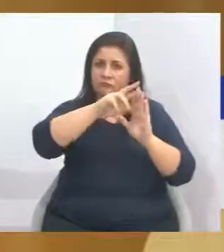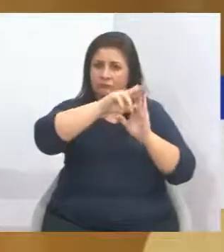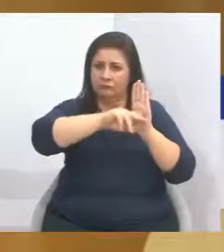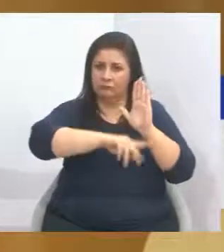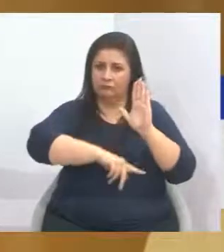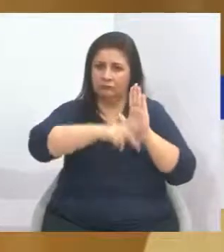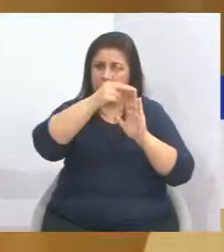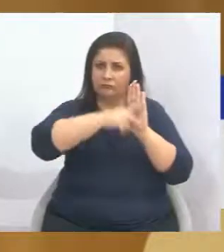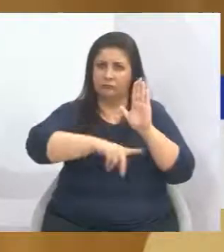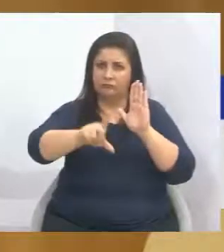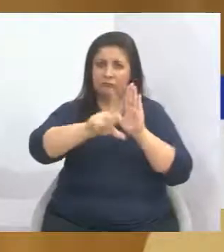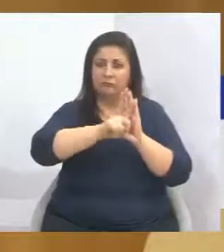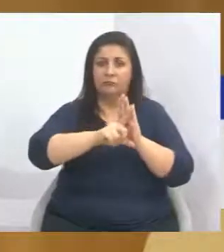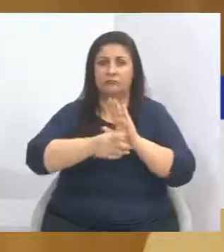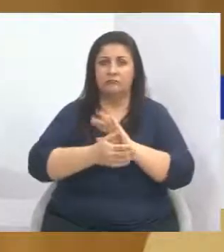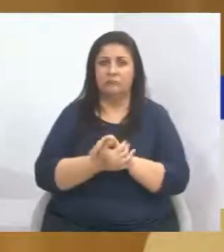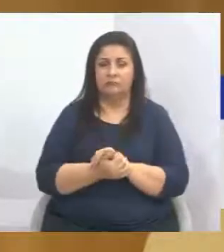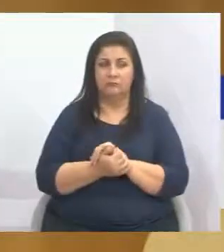material,